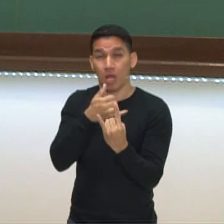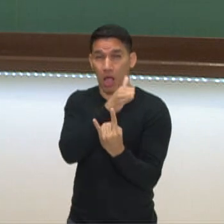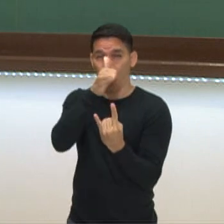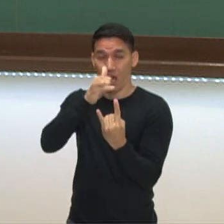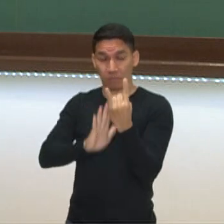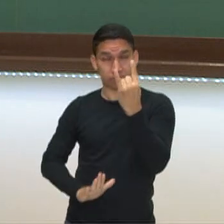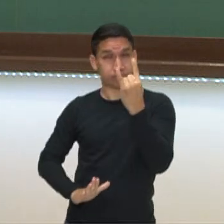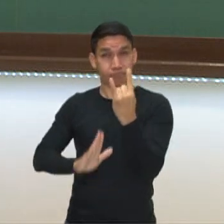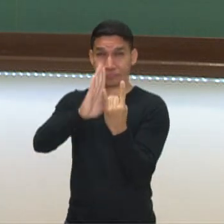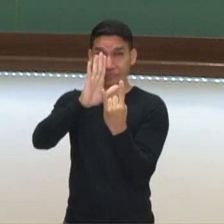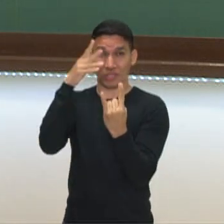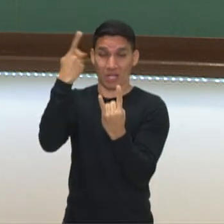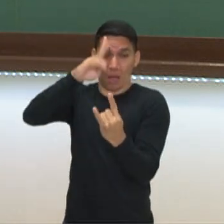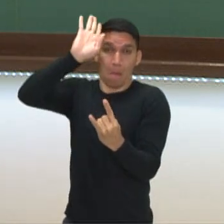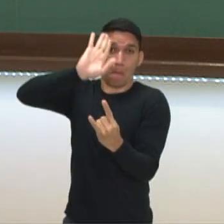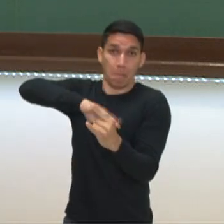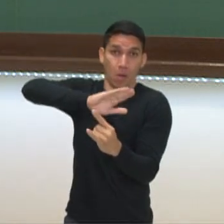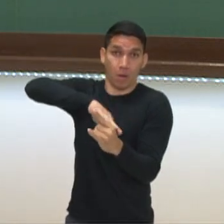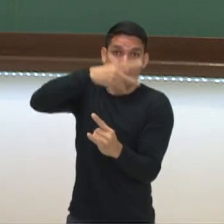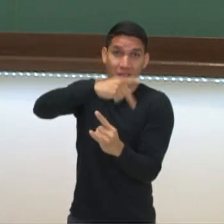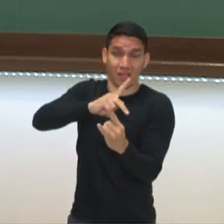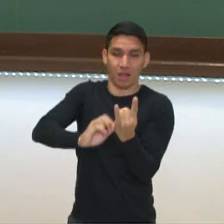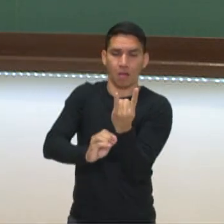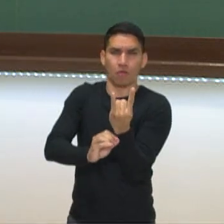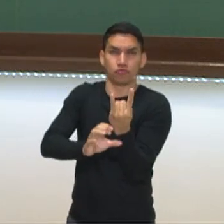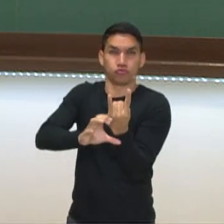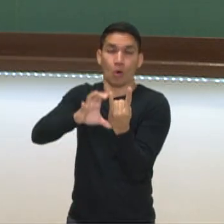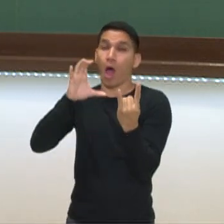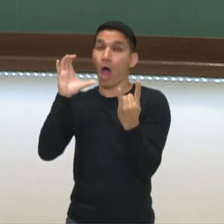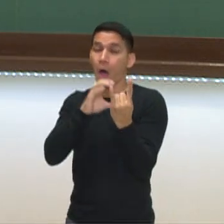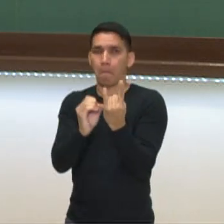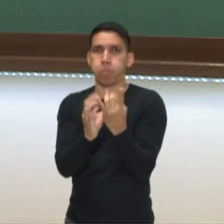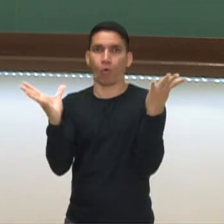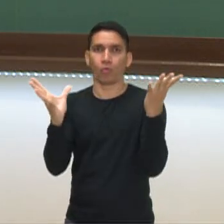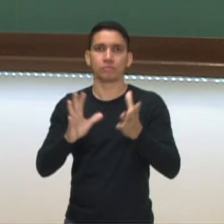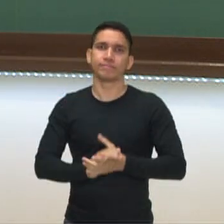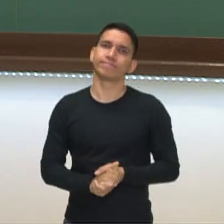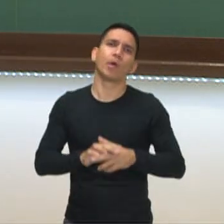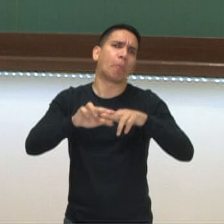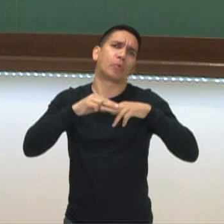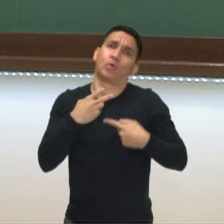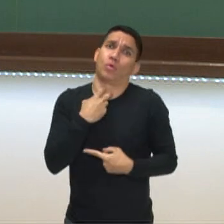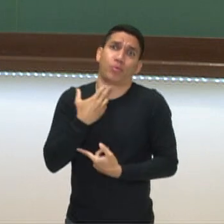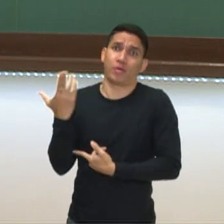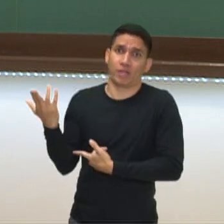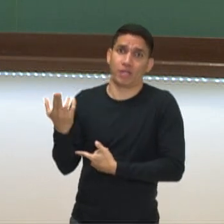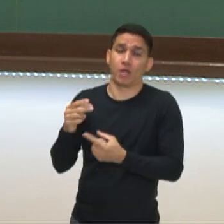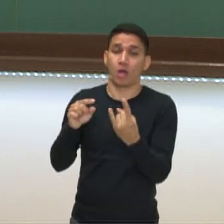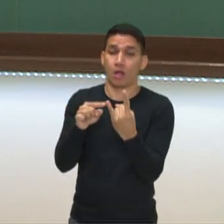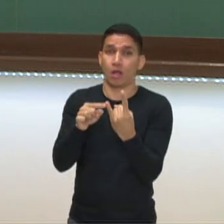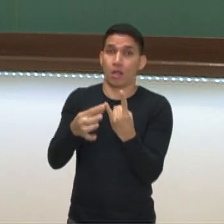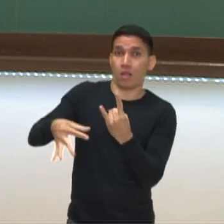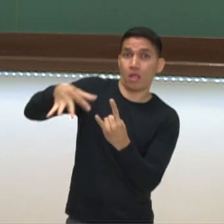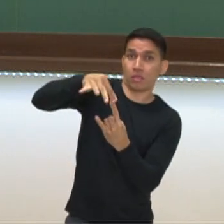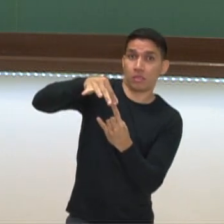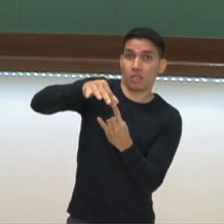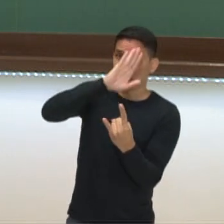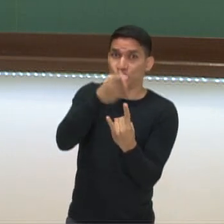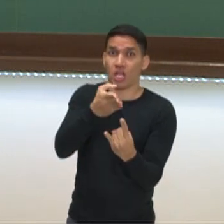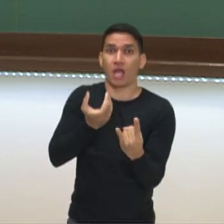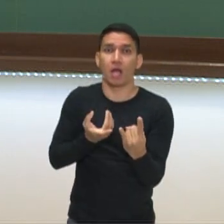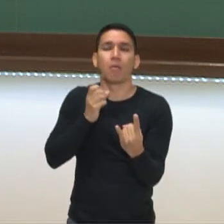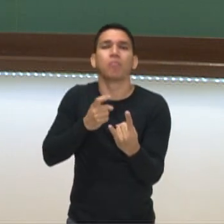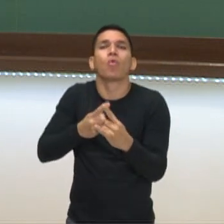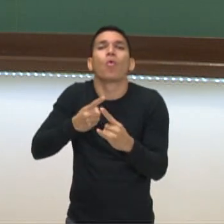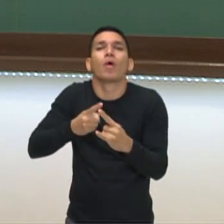bateria nela mesma, ela vai aquecer e pode explodir. Então, por isso que a gente não pode fazer isso. Não pode ligar o polo negativo com o polo positivo da bateria. Pode